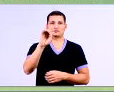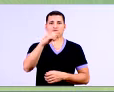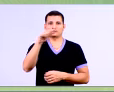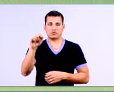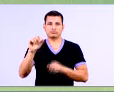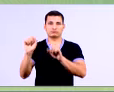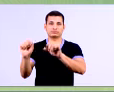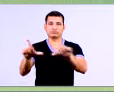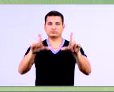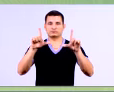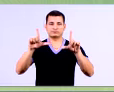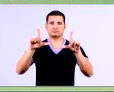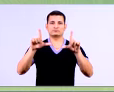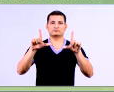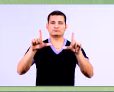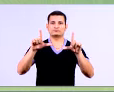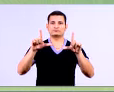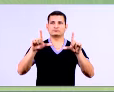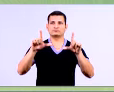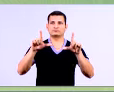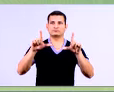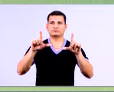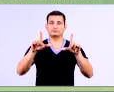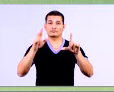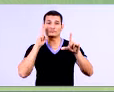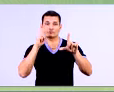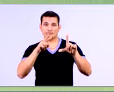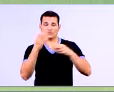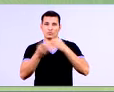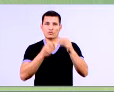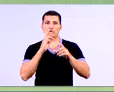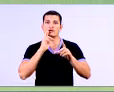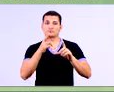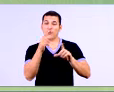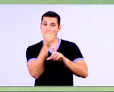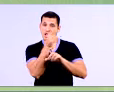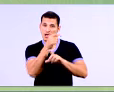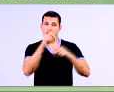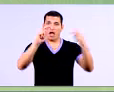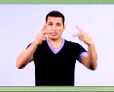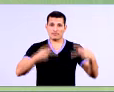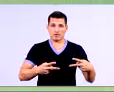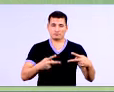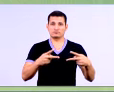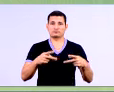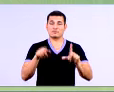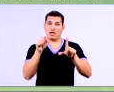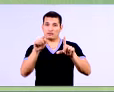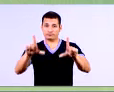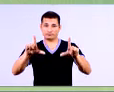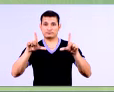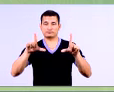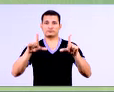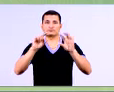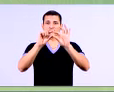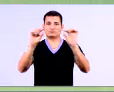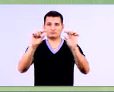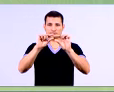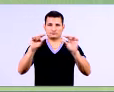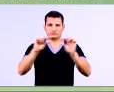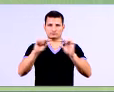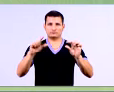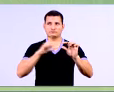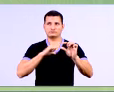entendeu aquele código e renderizou. Observe como é o resultado daquela página HTML. Nós temos